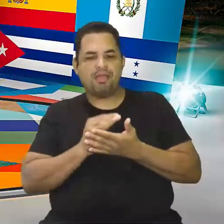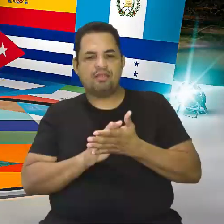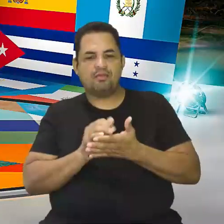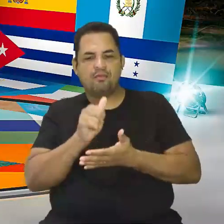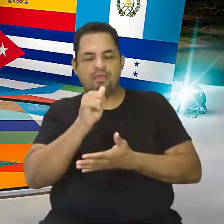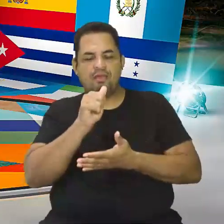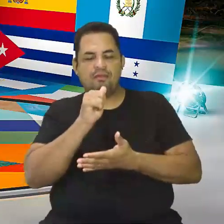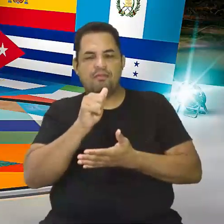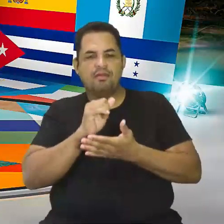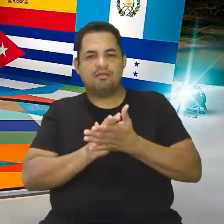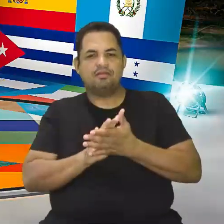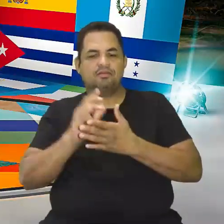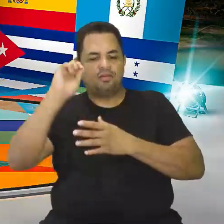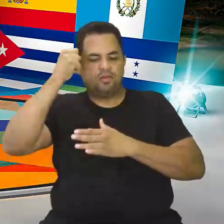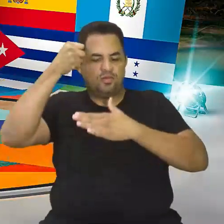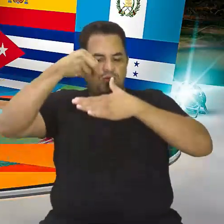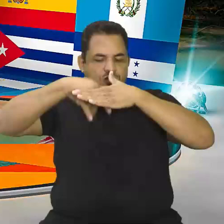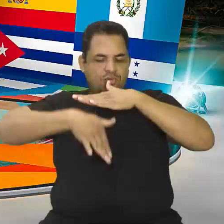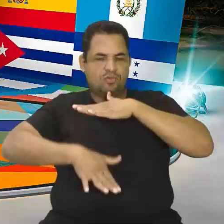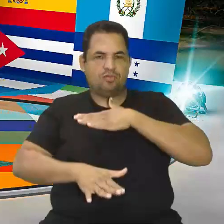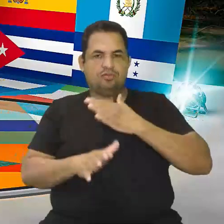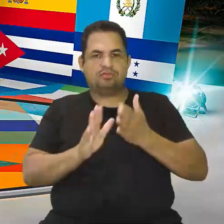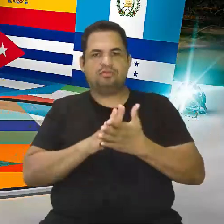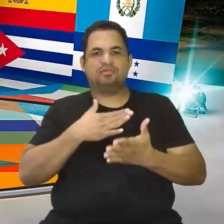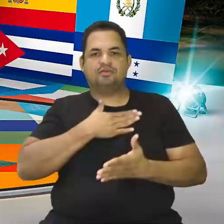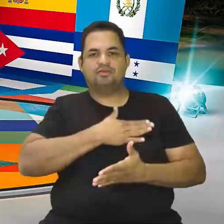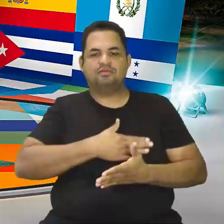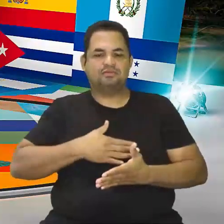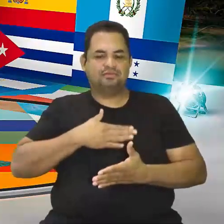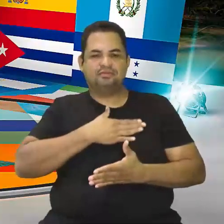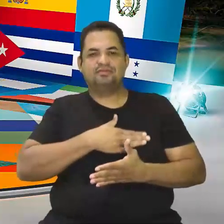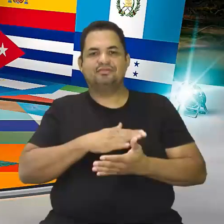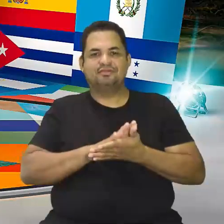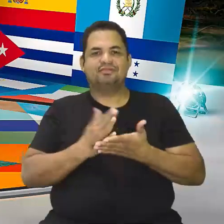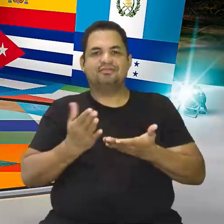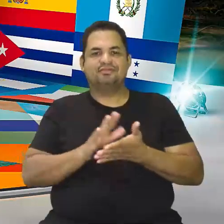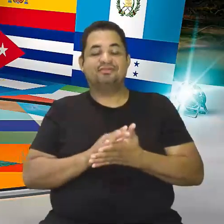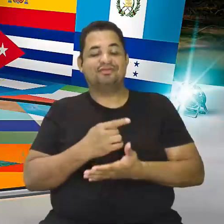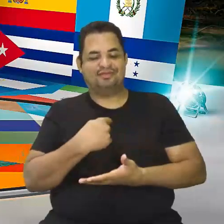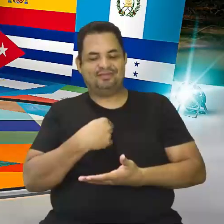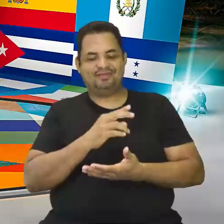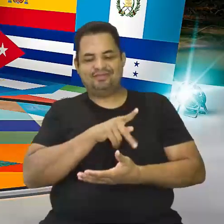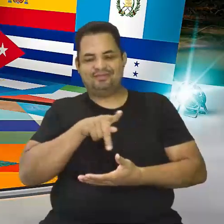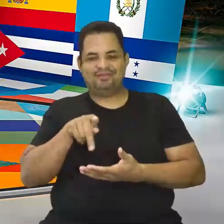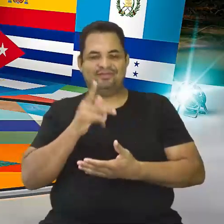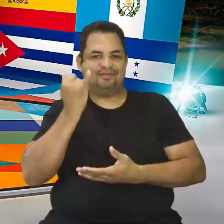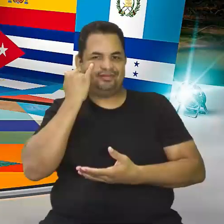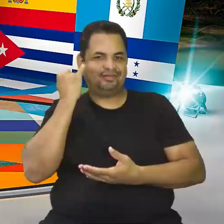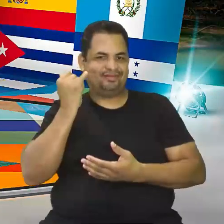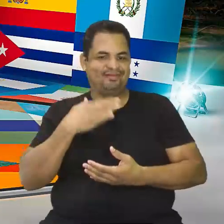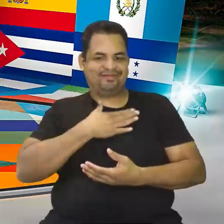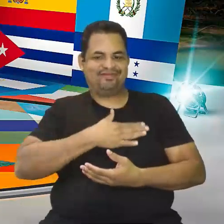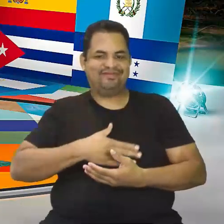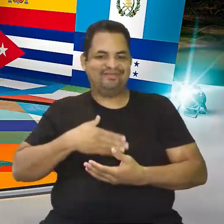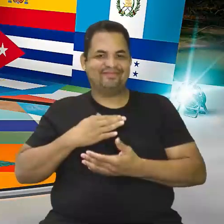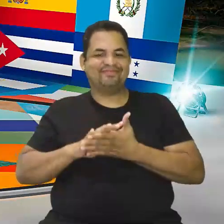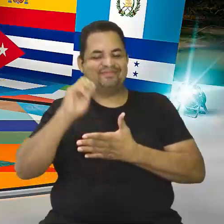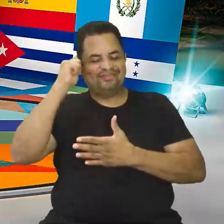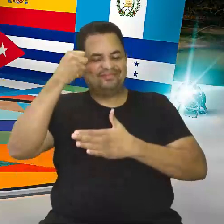assim, aposto que vocês devem gostar muitíssimo de açaí. Eu e o professor Sâmio gostamos